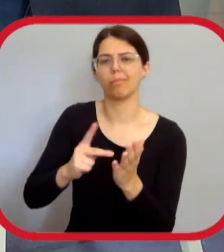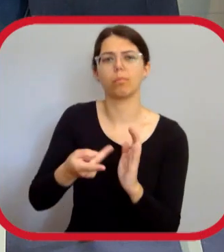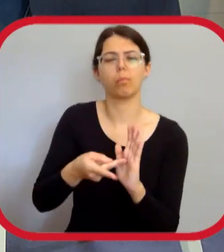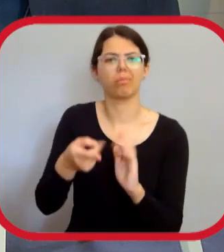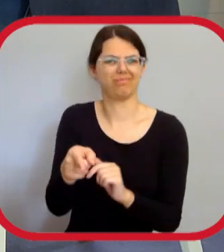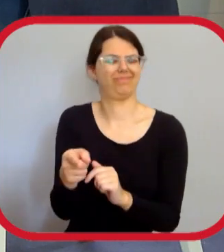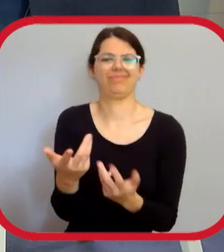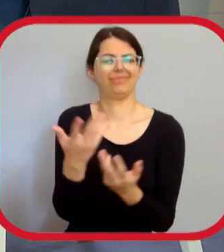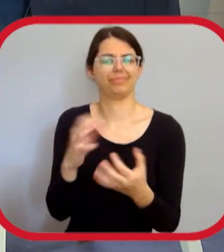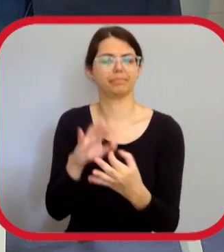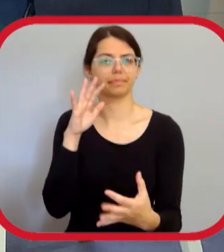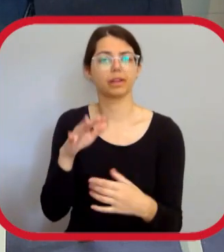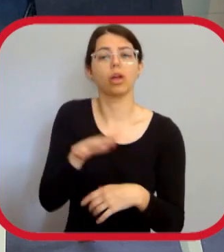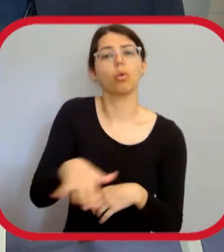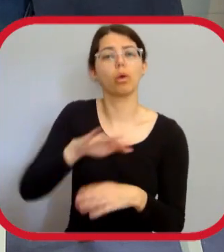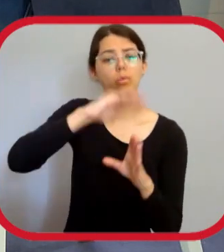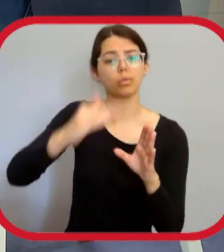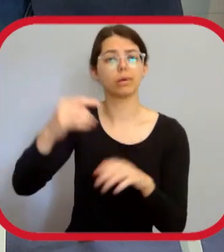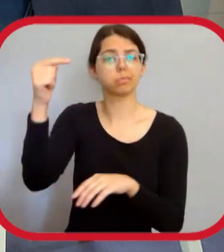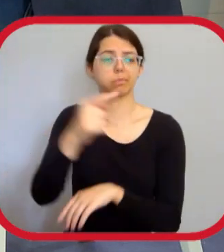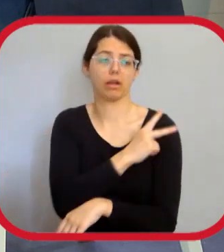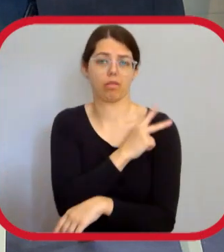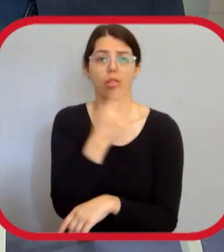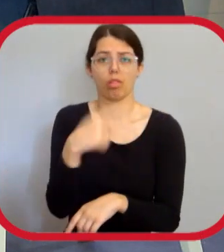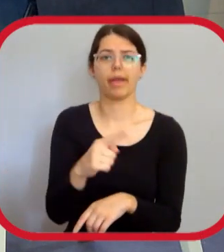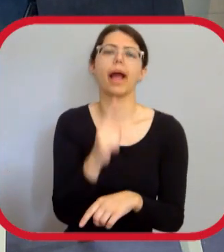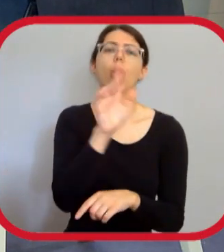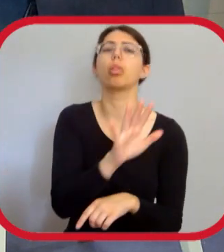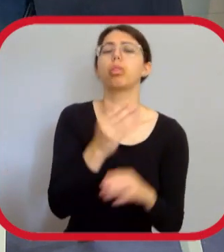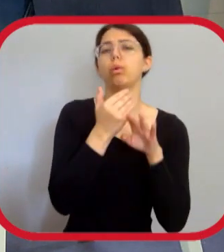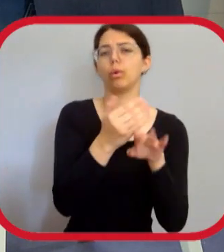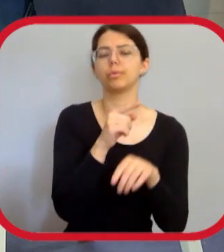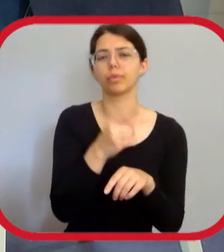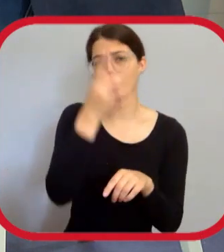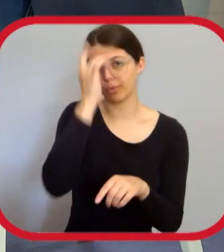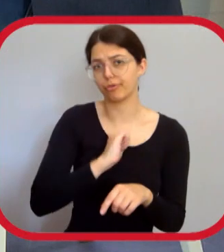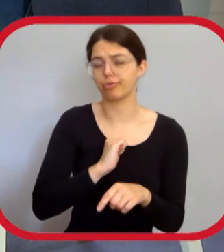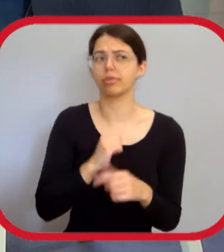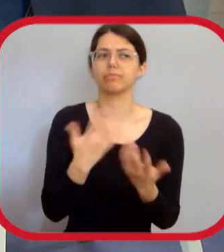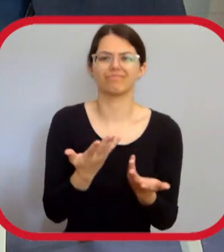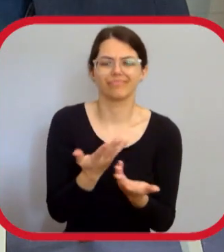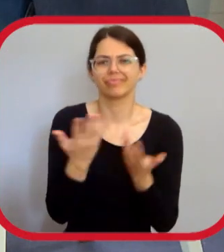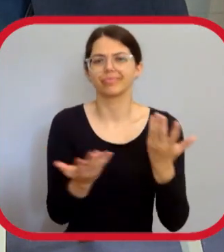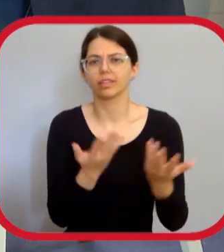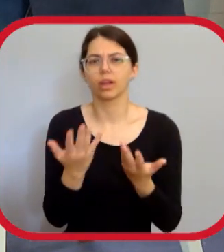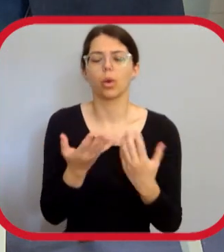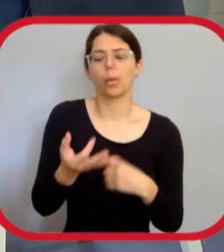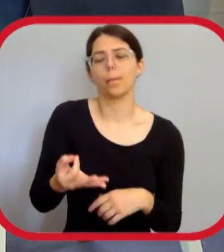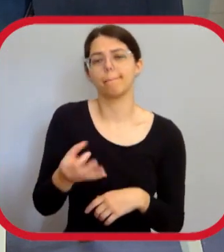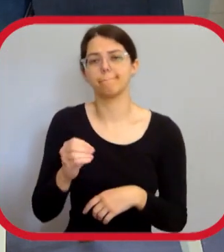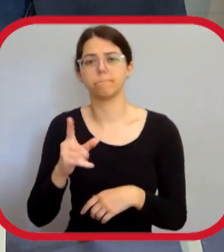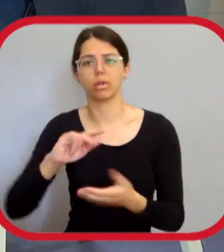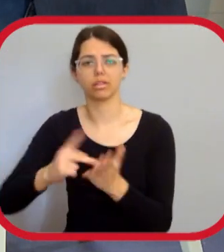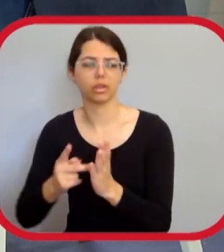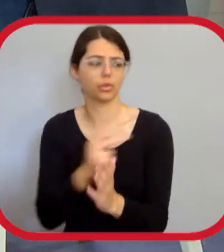está, provavelmente ser um Politécnico. Portanto, naquela zona onde tem a Universidade de Trás-os-Montes e Alto Douro, porque é que não faz, na minha opinião, muito